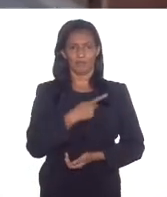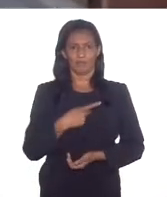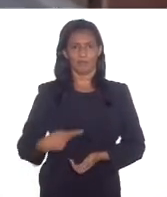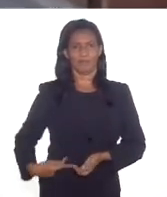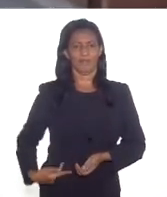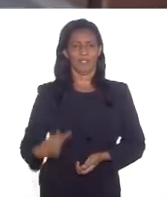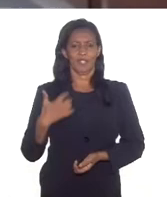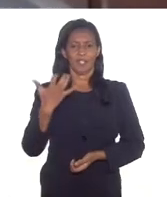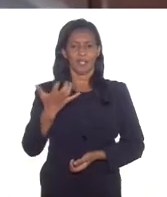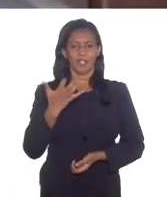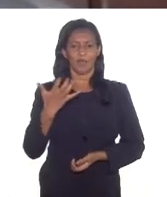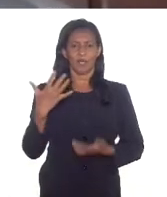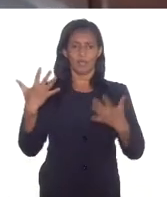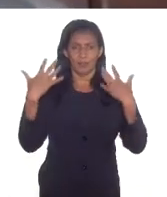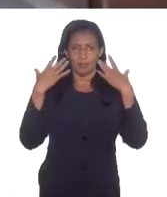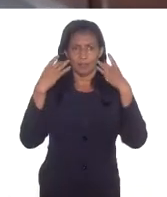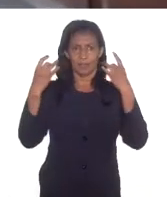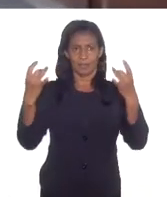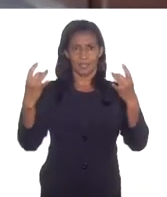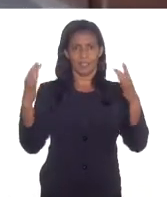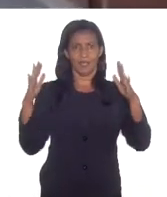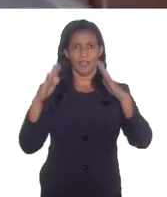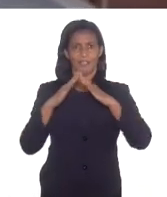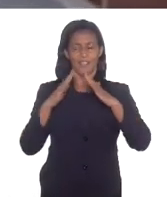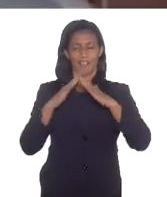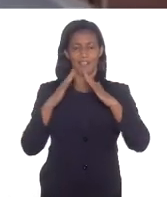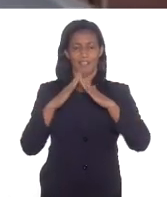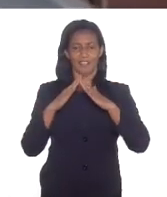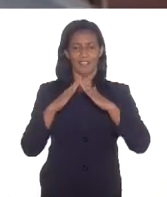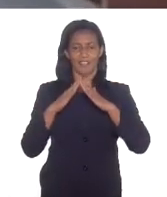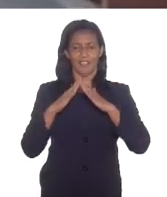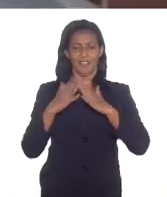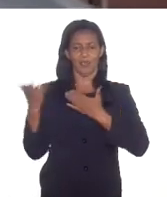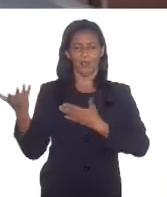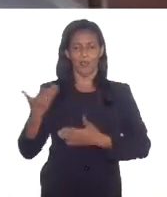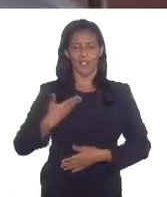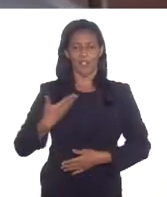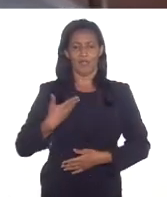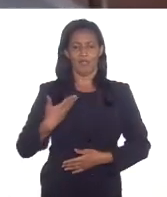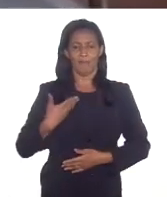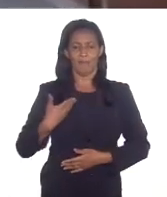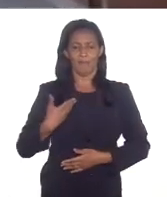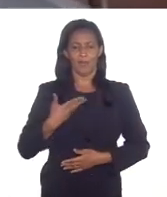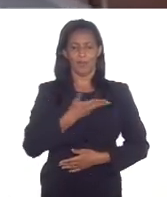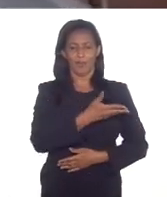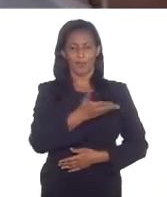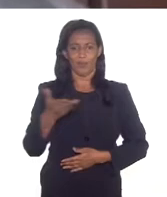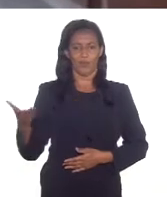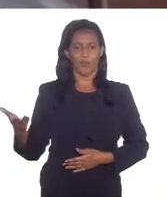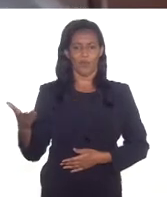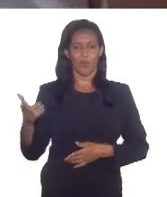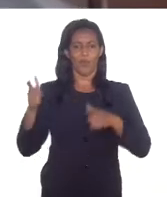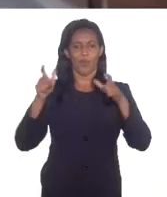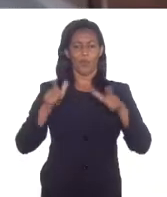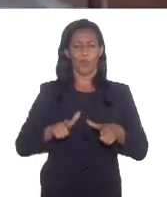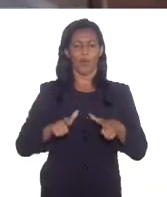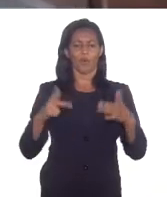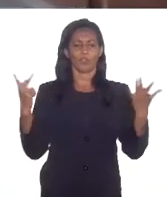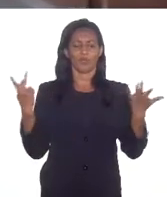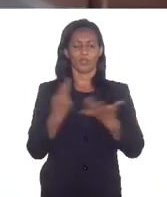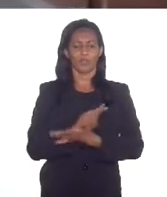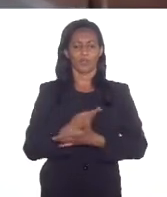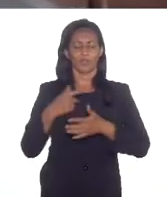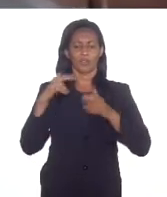Presidente, eu queria chamar a atenção da casa e dos colegas e das colegas aqui. Ontem nós realizamos